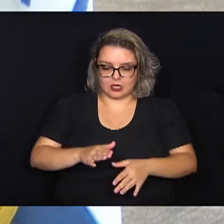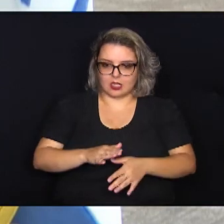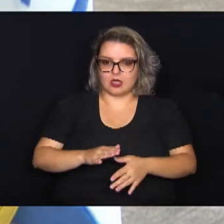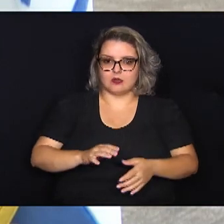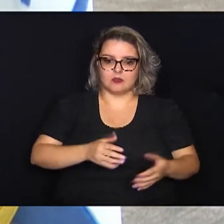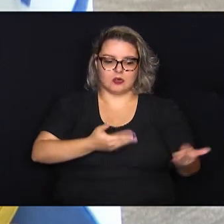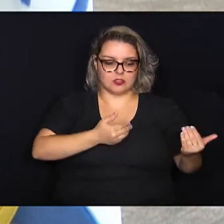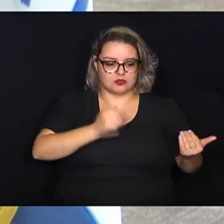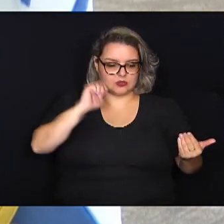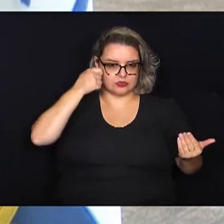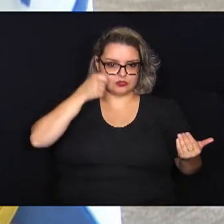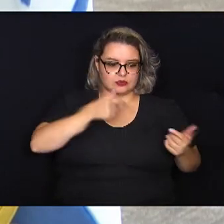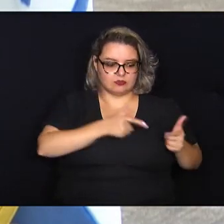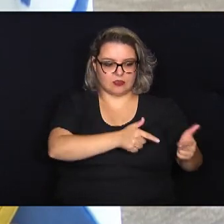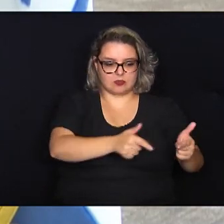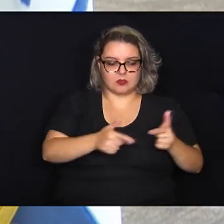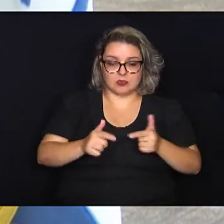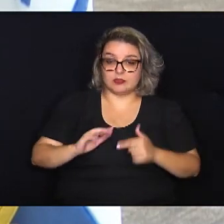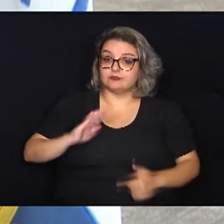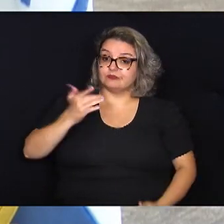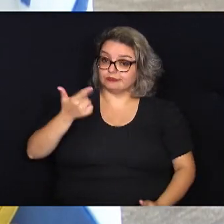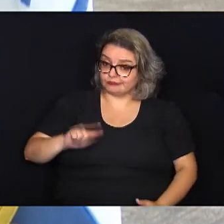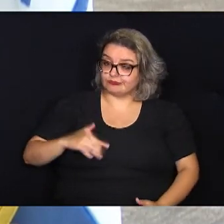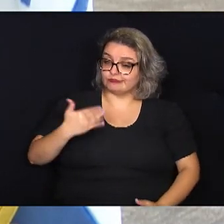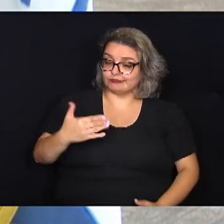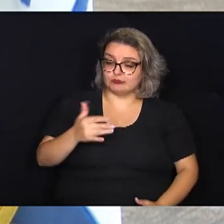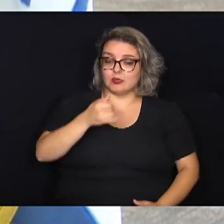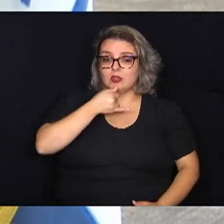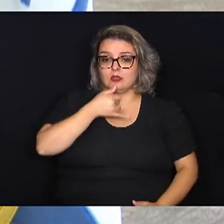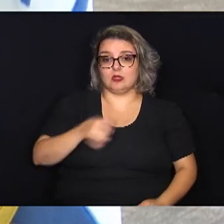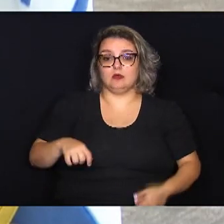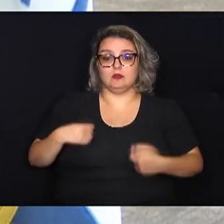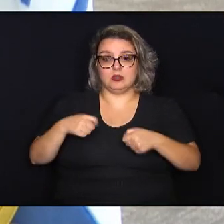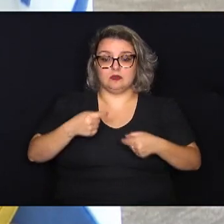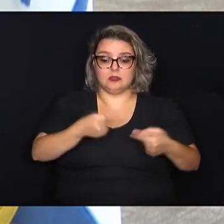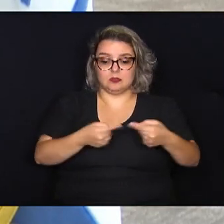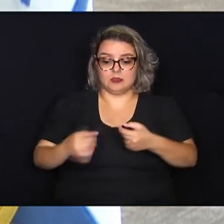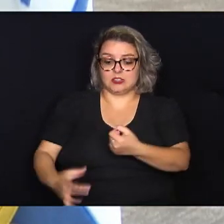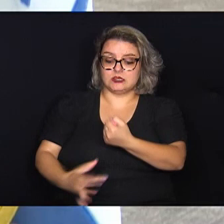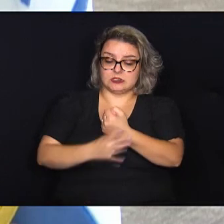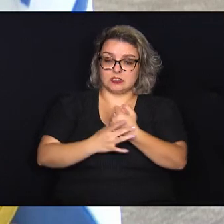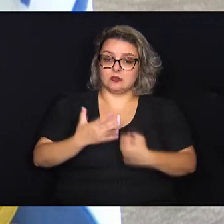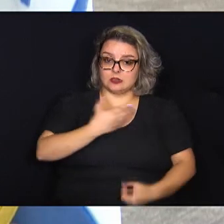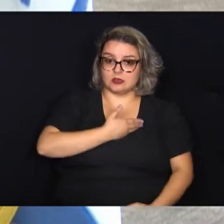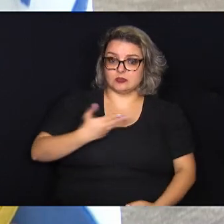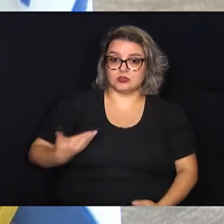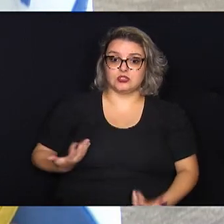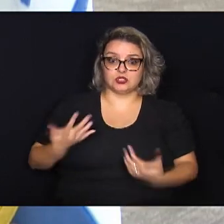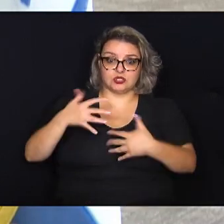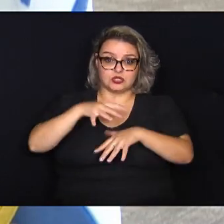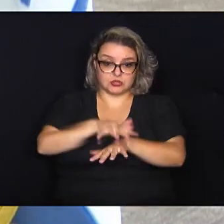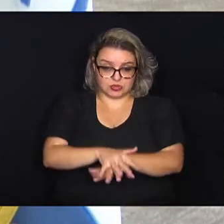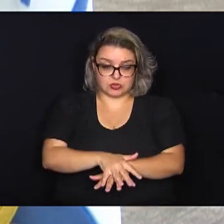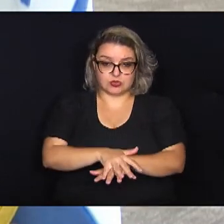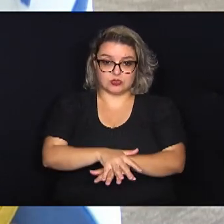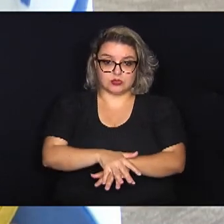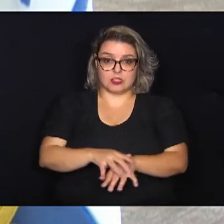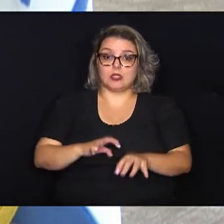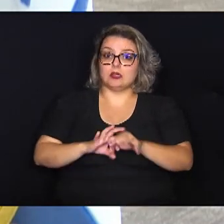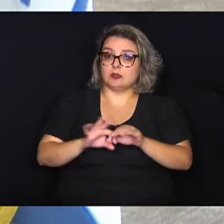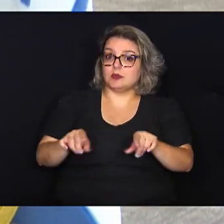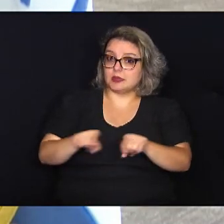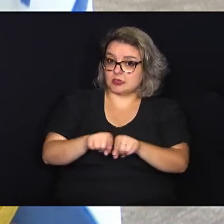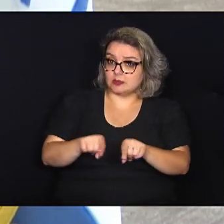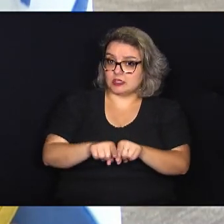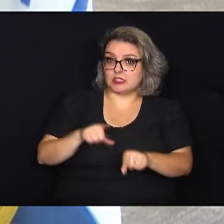infelizmente, ainda está em curso. A gente precisa debater segurança pública, né? Uma segurança pública de inclusão, que inclusive permita que a gente tenha